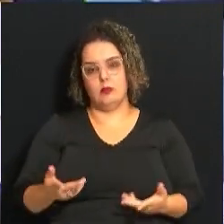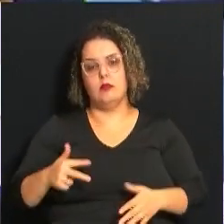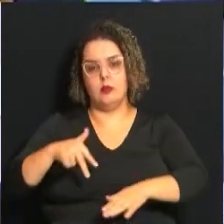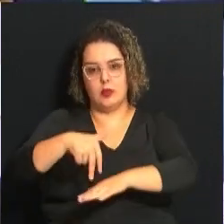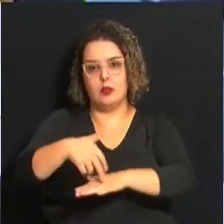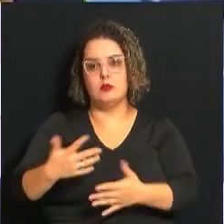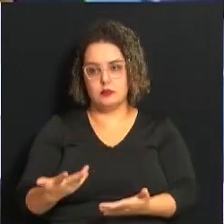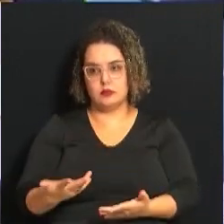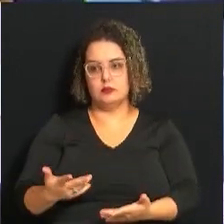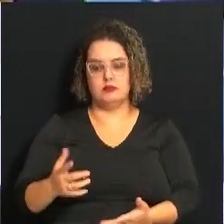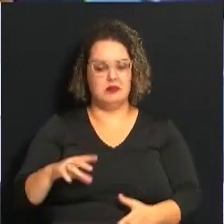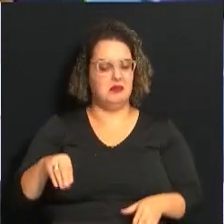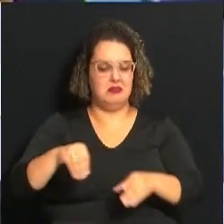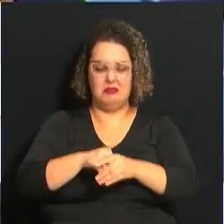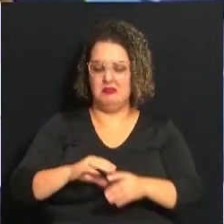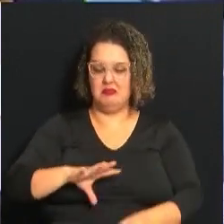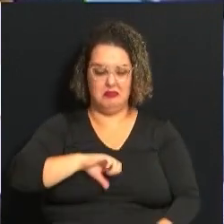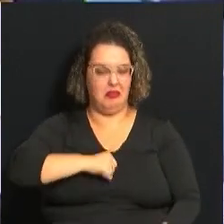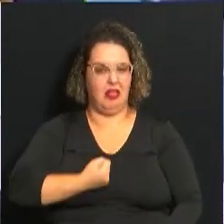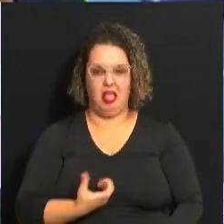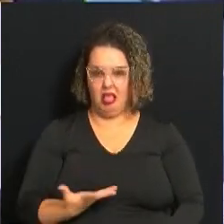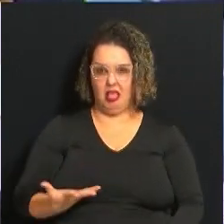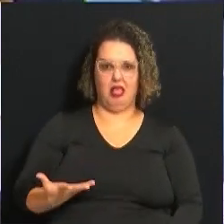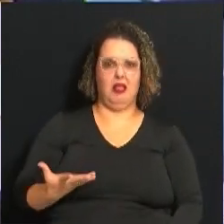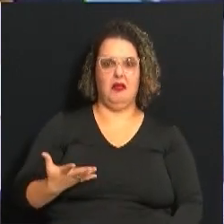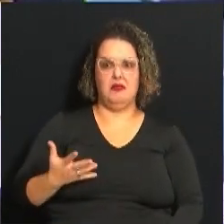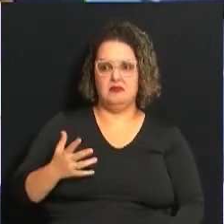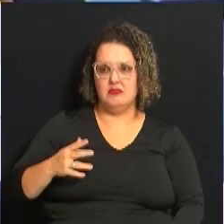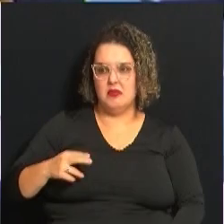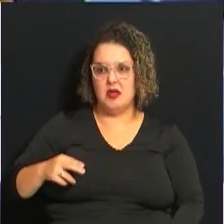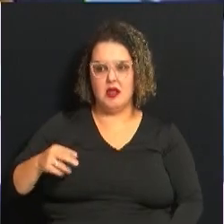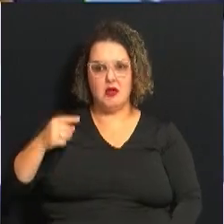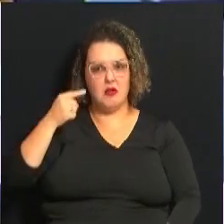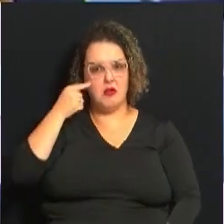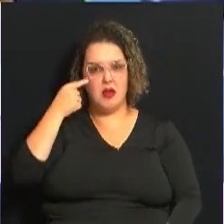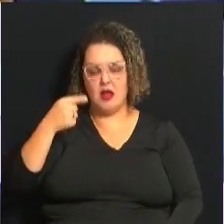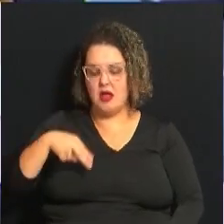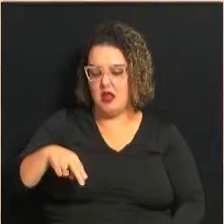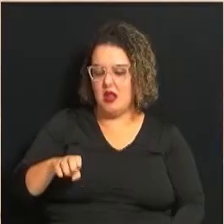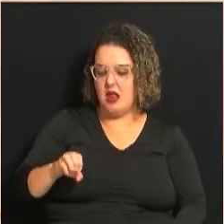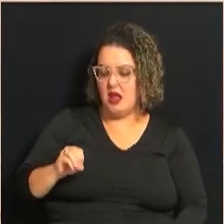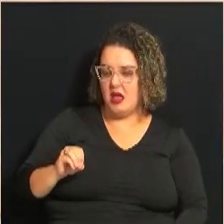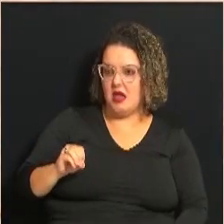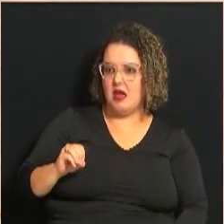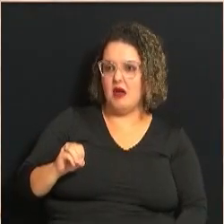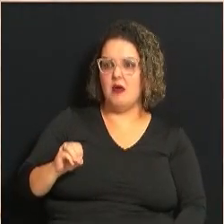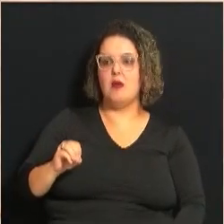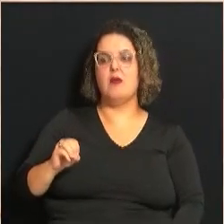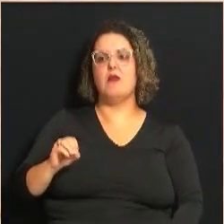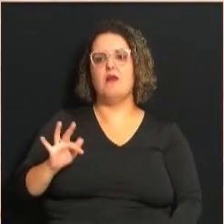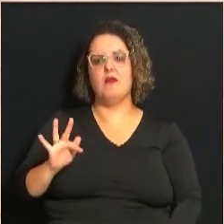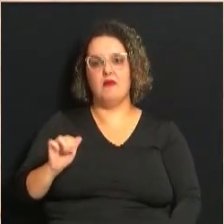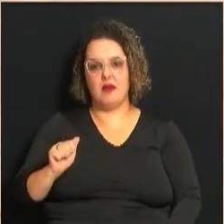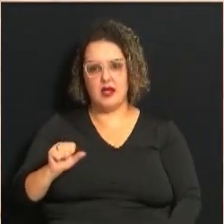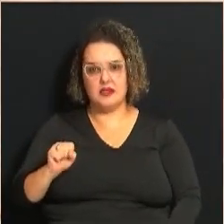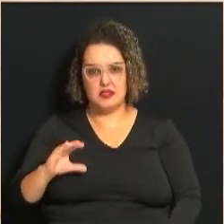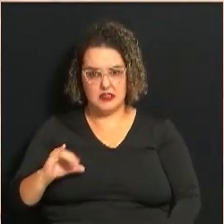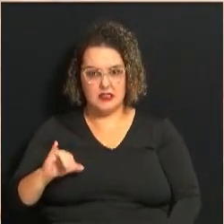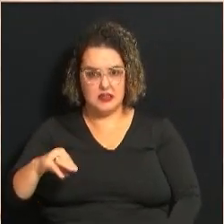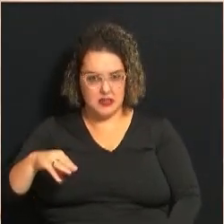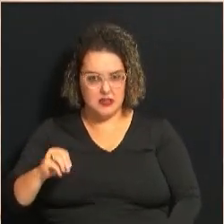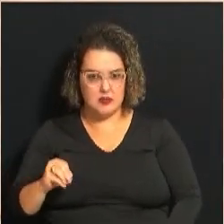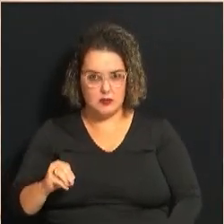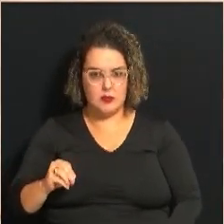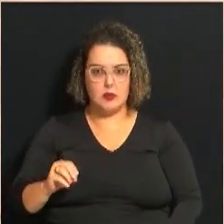política de ódio, como o neonazismo, o neofascismo, como eles defendem, Tudo isso pode parecer coisa